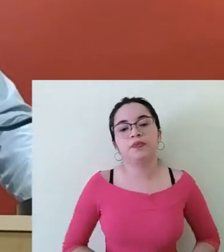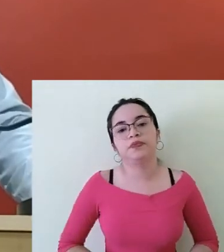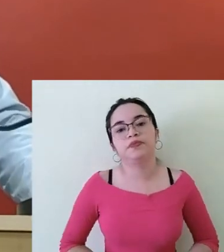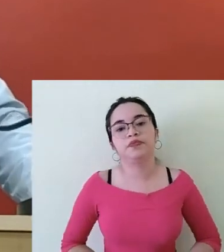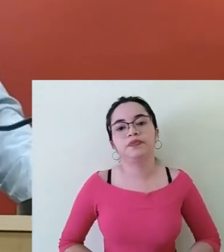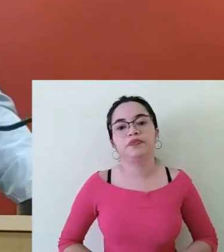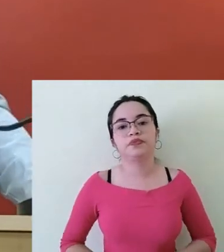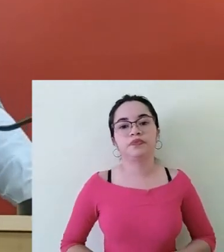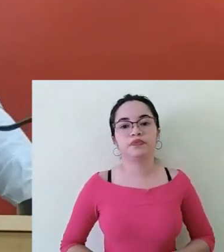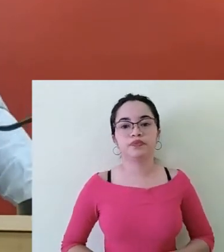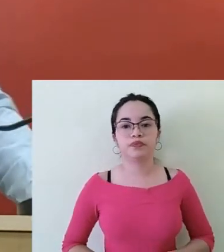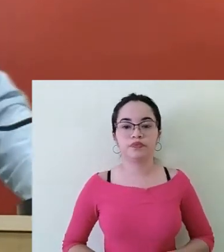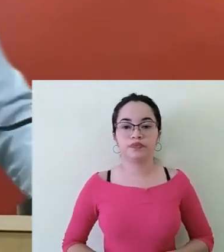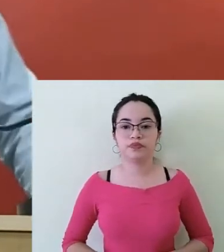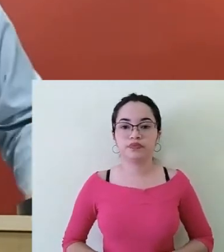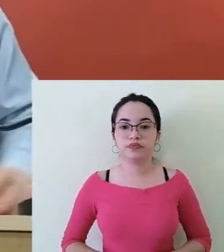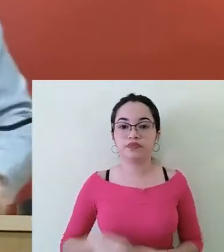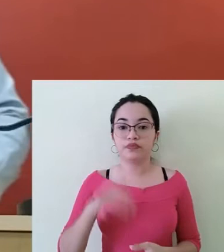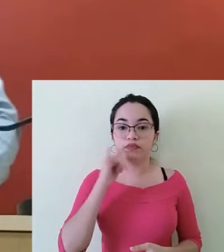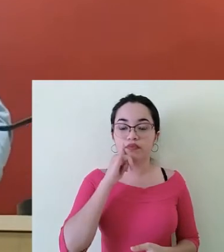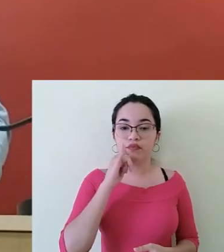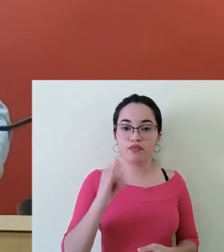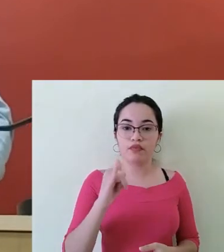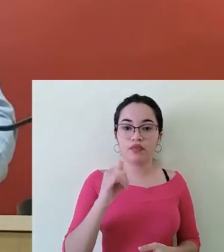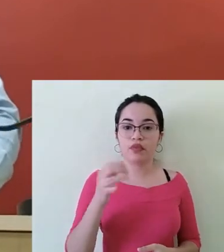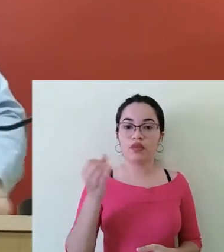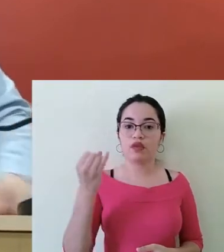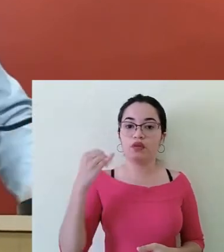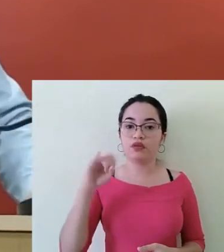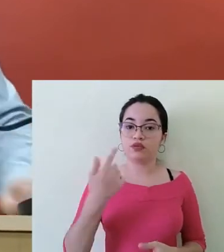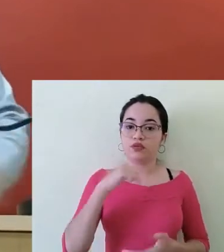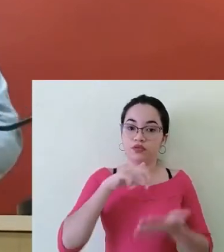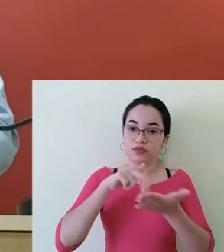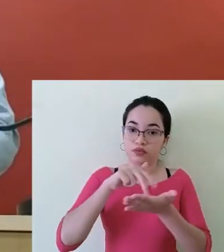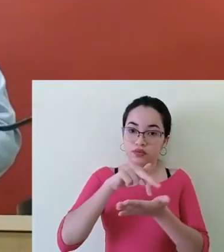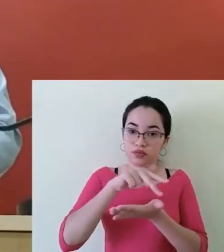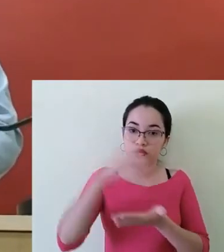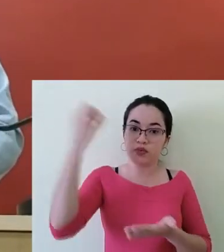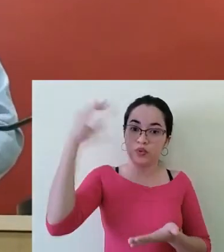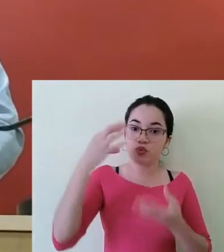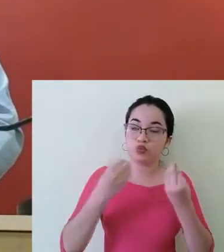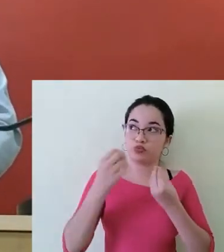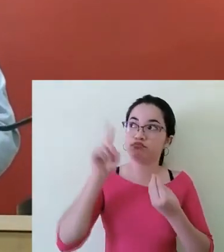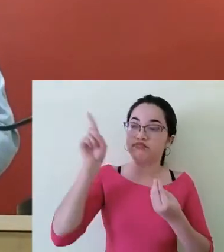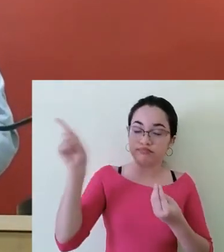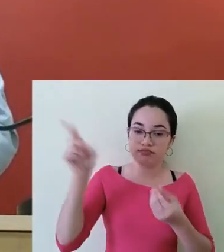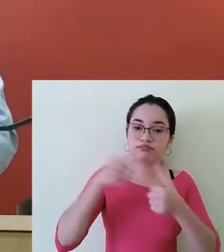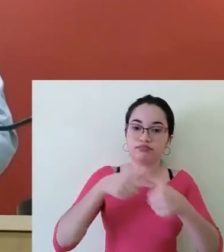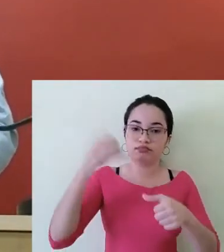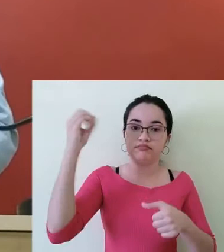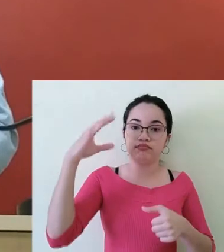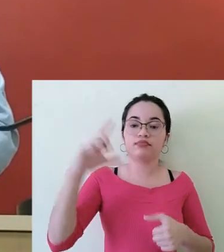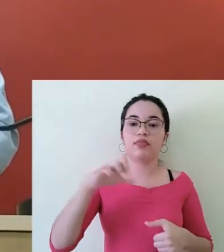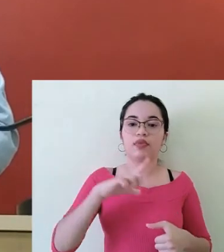João 1, 7 a 9. Ele diz assim: se porém andamos na luz, como ele está na